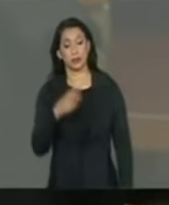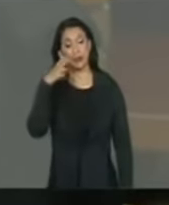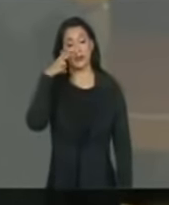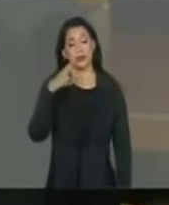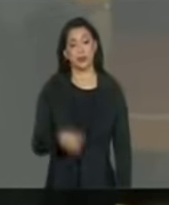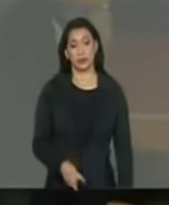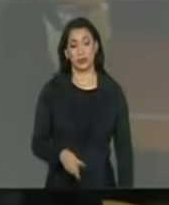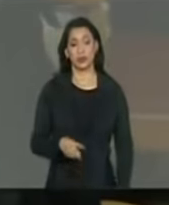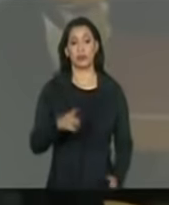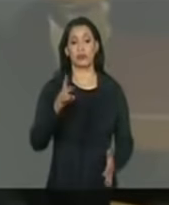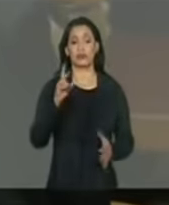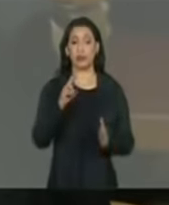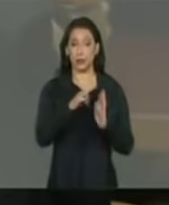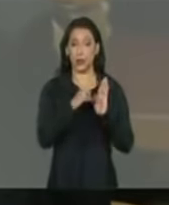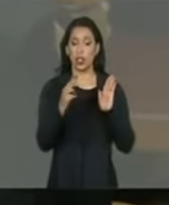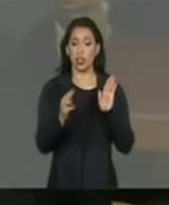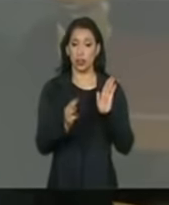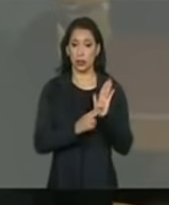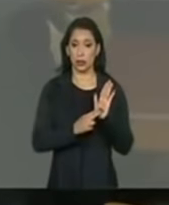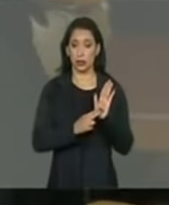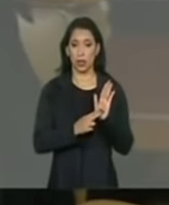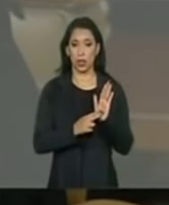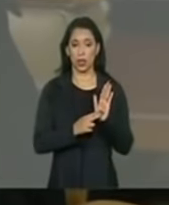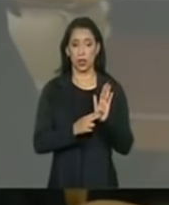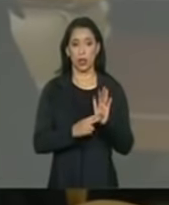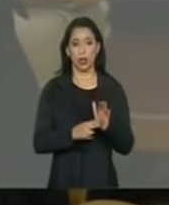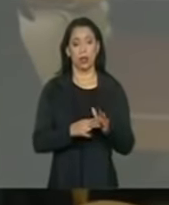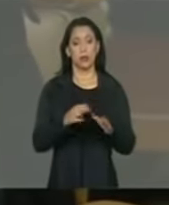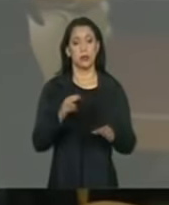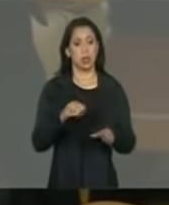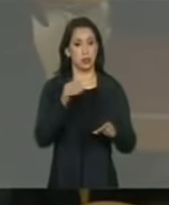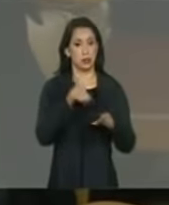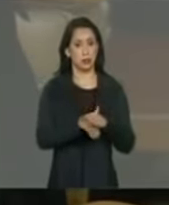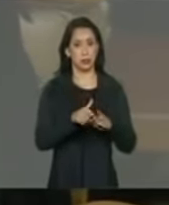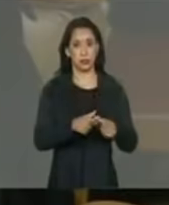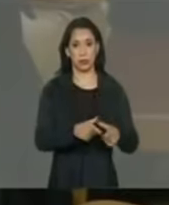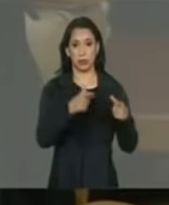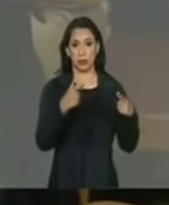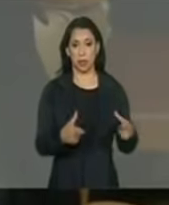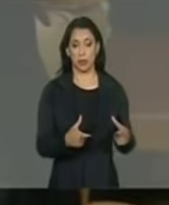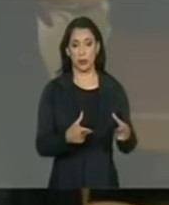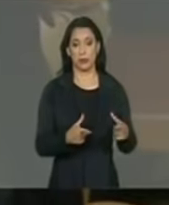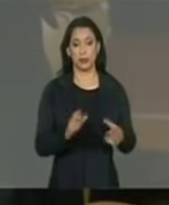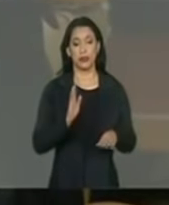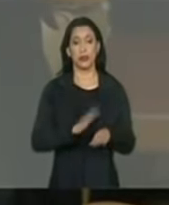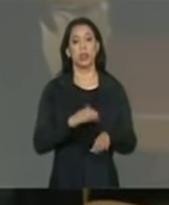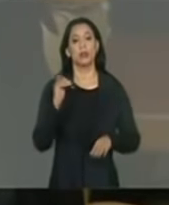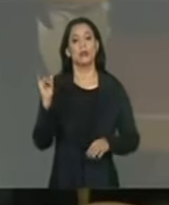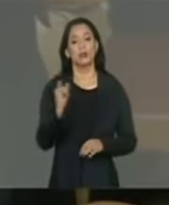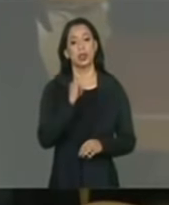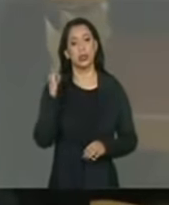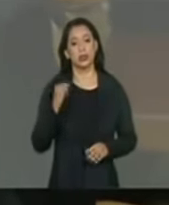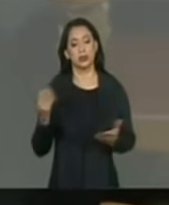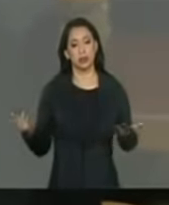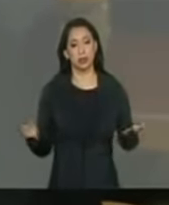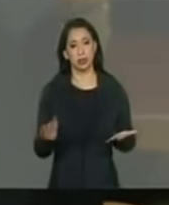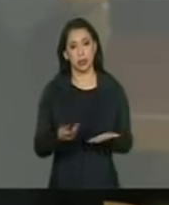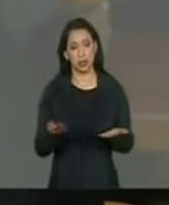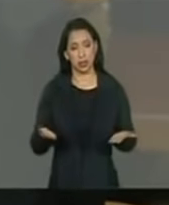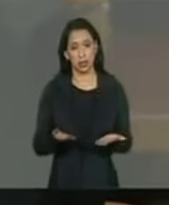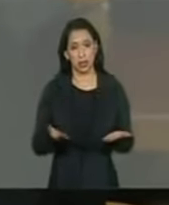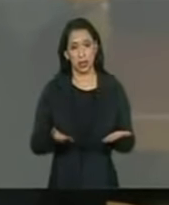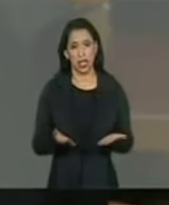e funcional nessa nova por decisão majoritária mas o importante vem agora era tão evidente